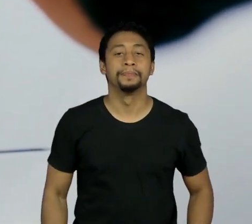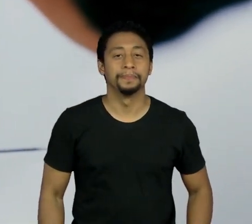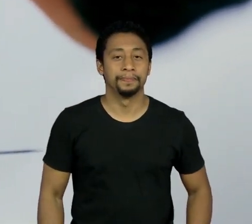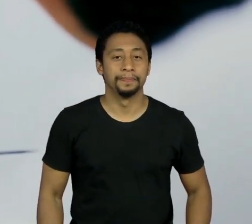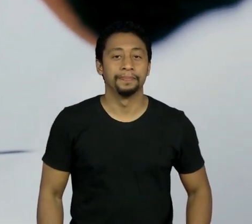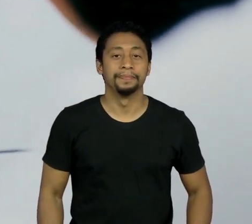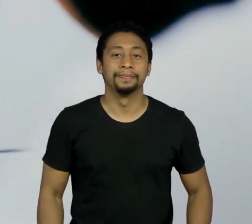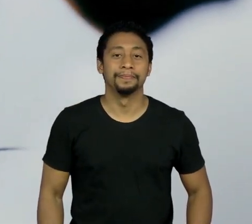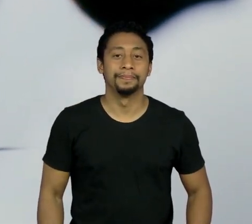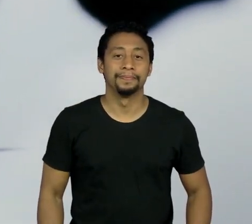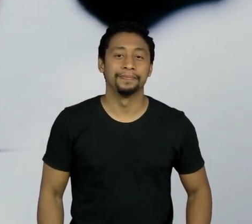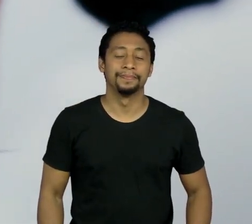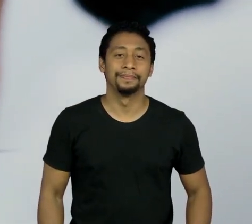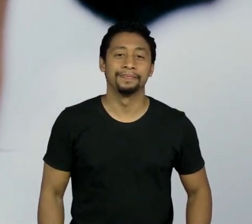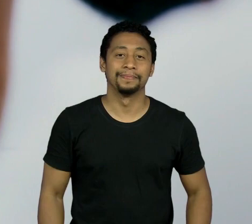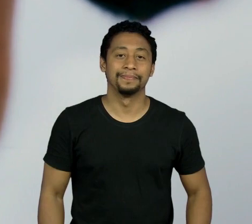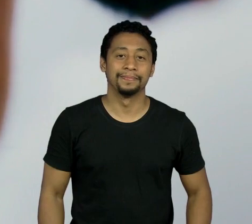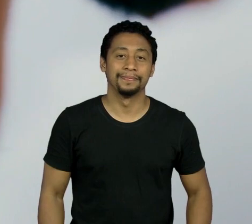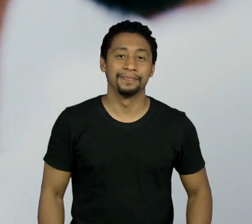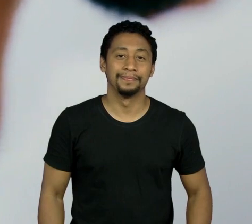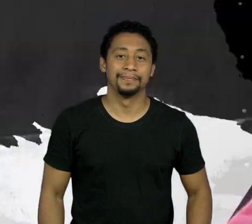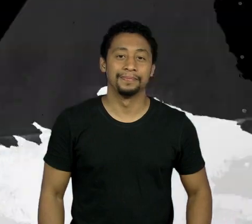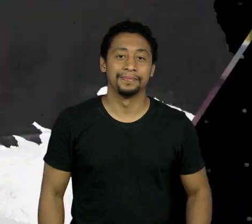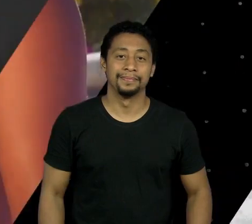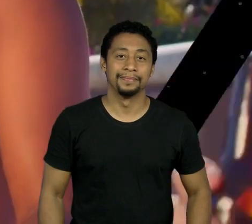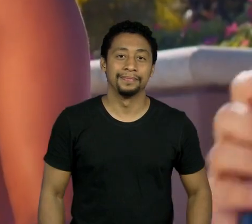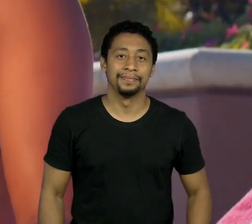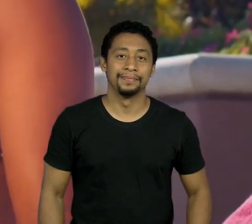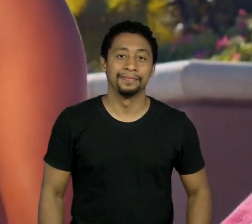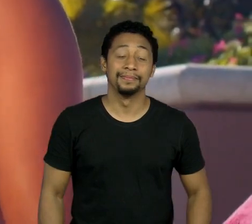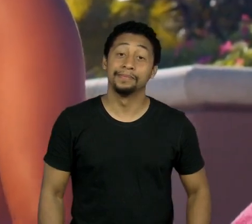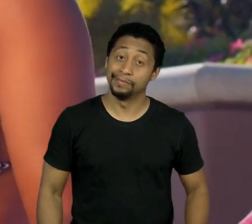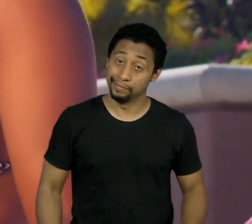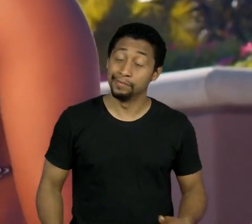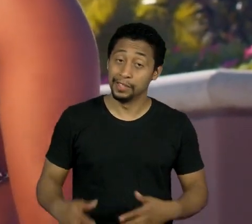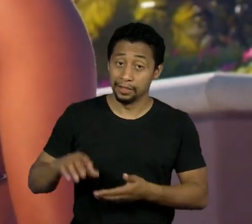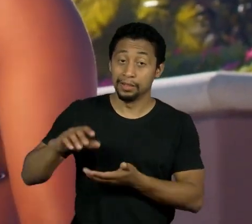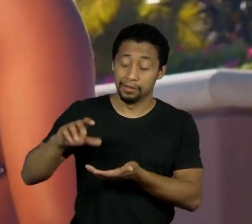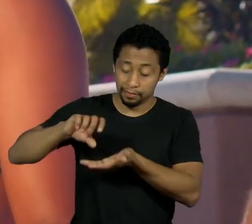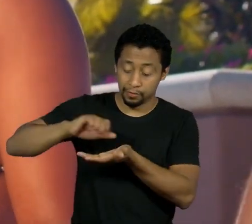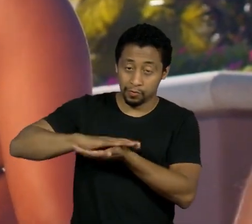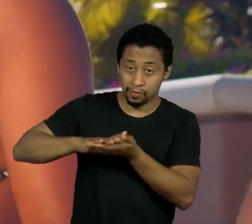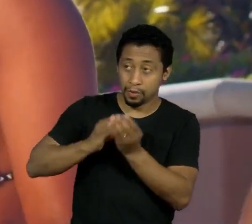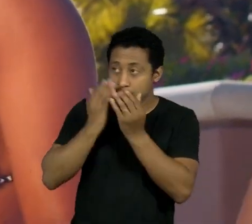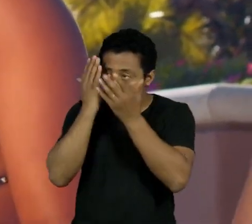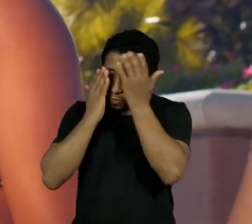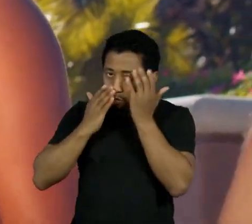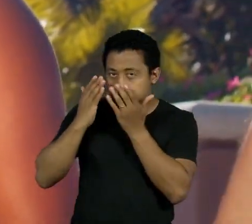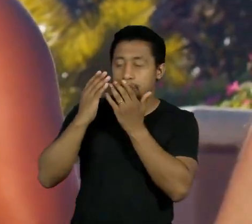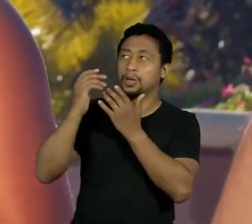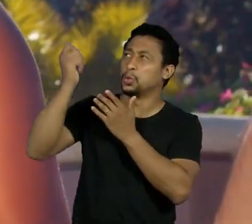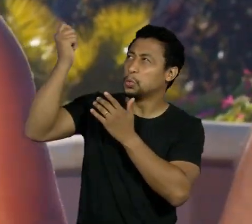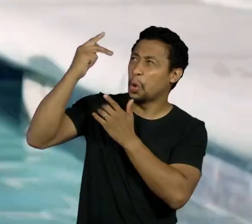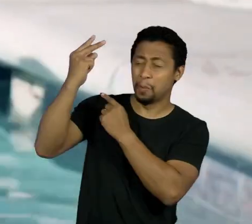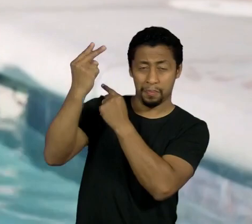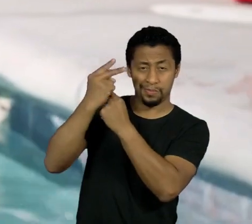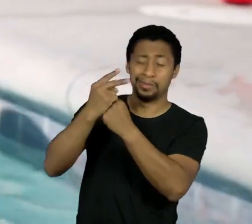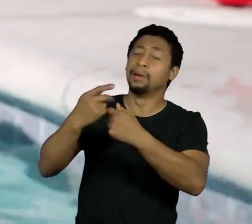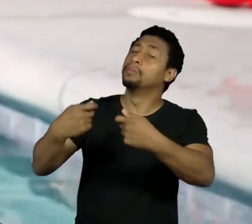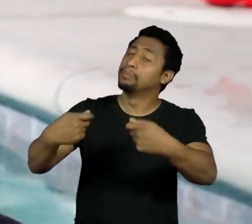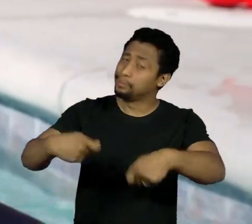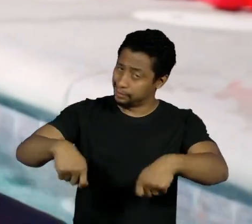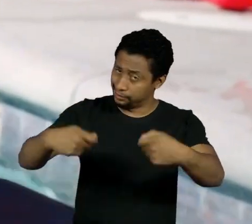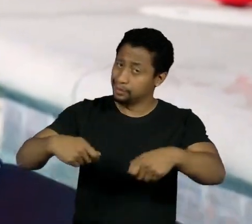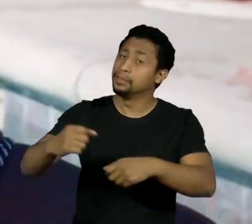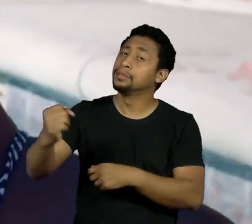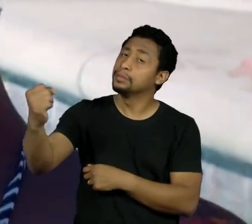Precisa, sim, do fotoprotetor e a gente tem uma maior tendência a manchar, então os cuidados têm que